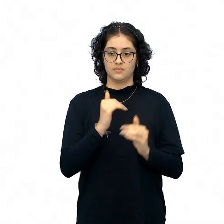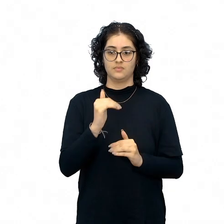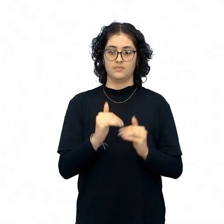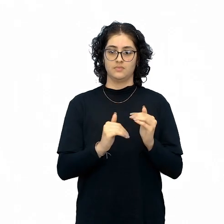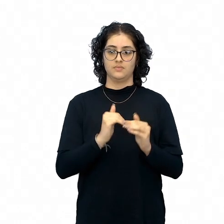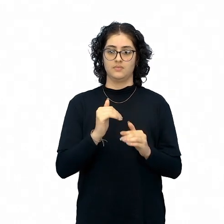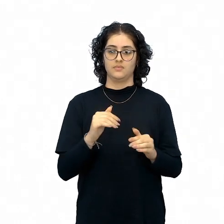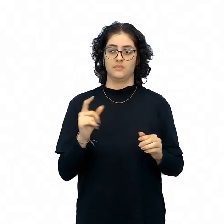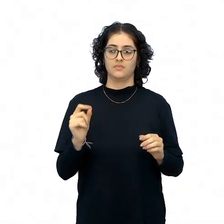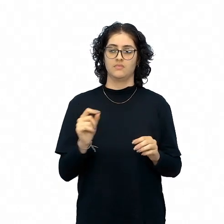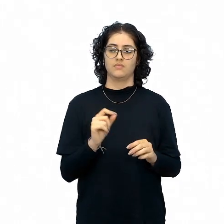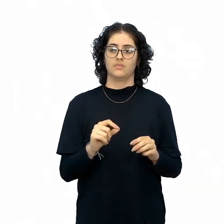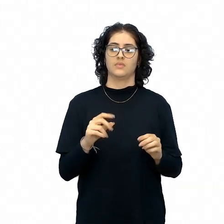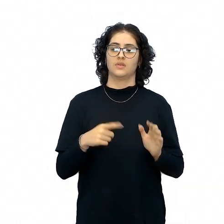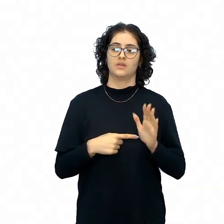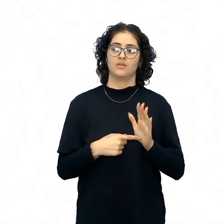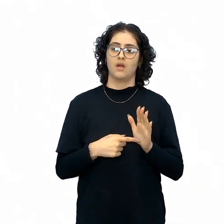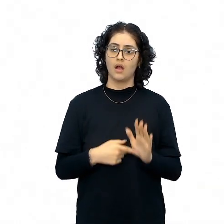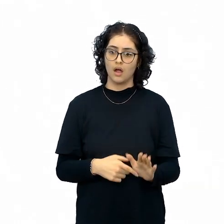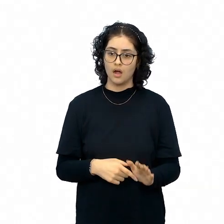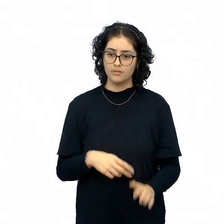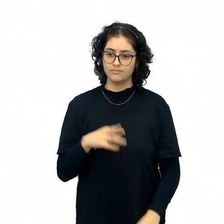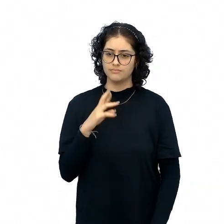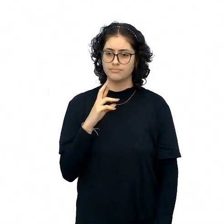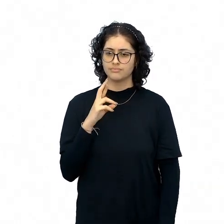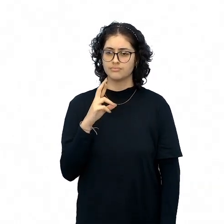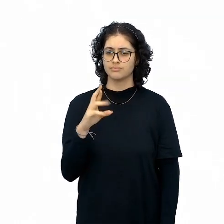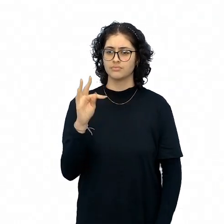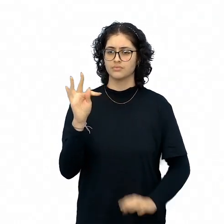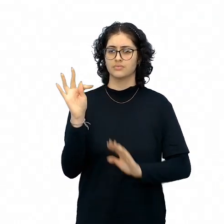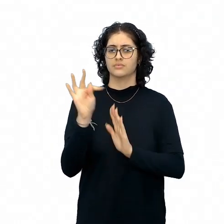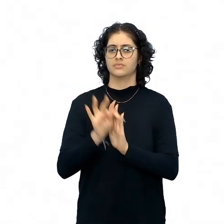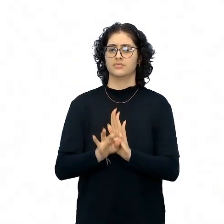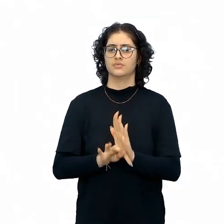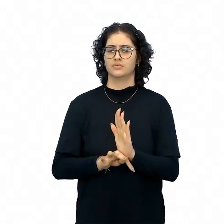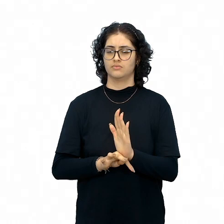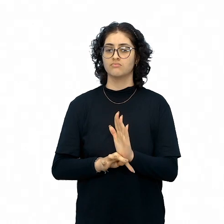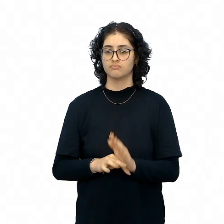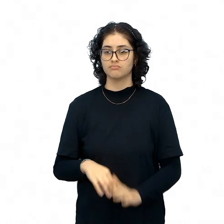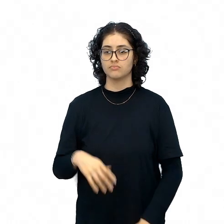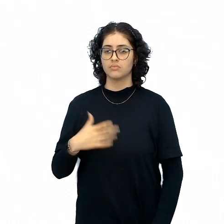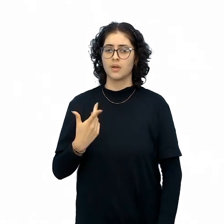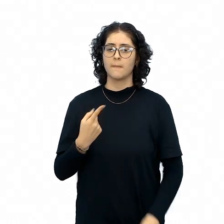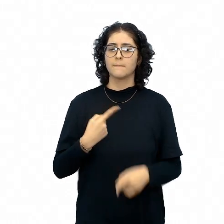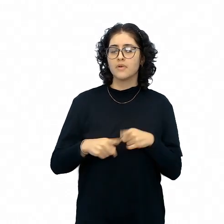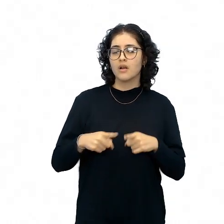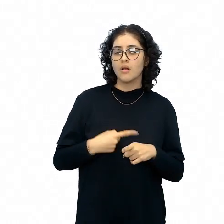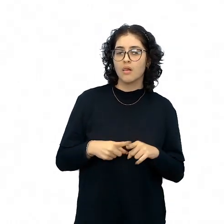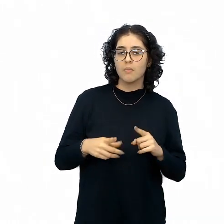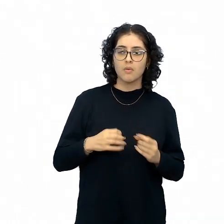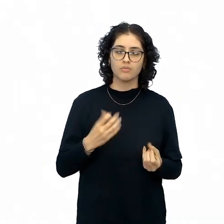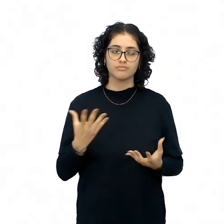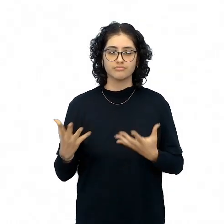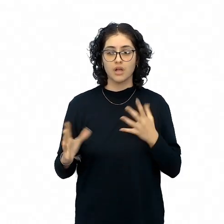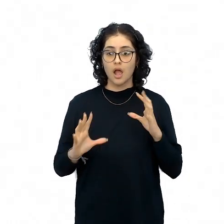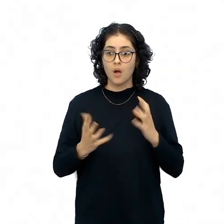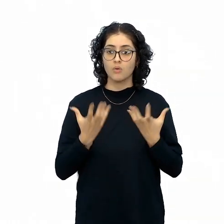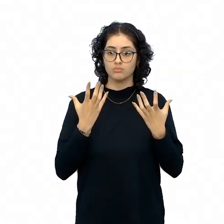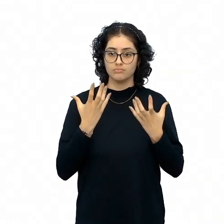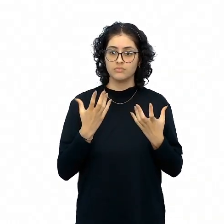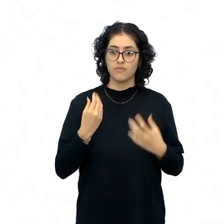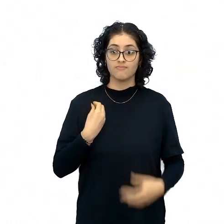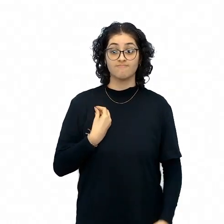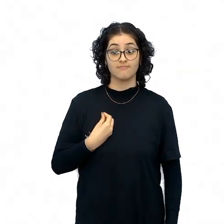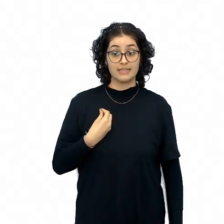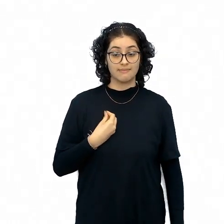diz respeito à produção de um texto reivindicatório relacionado a um problema, a uma situação